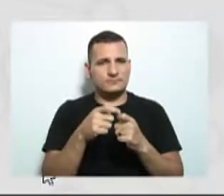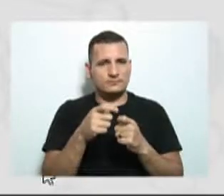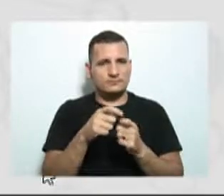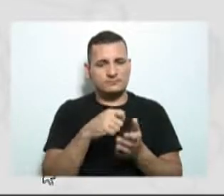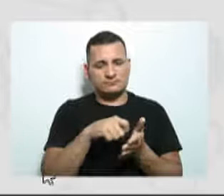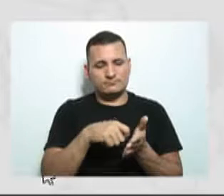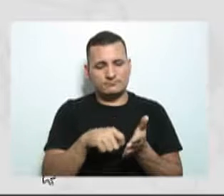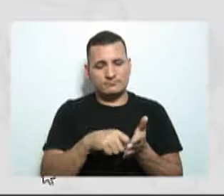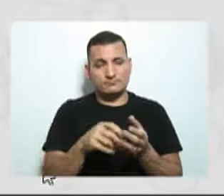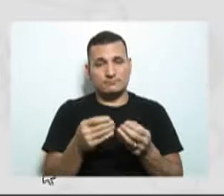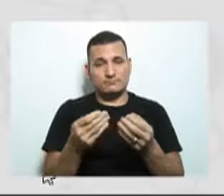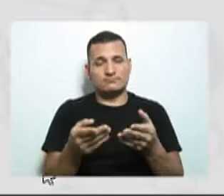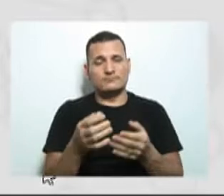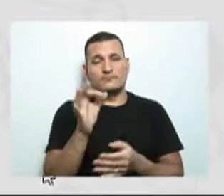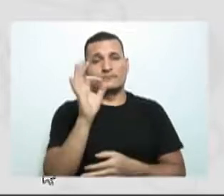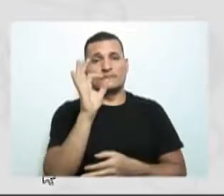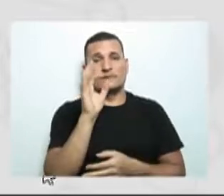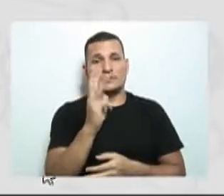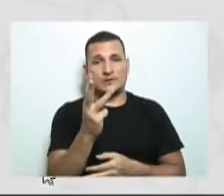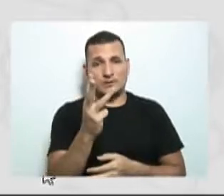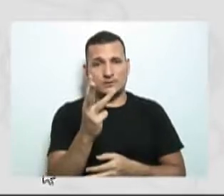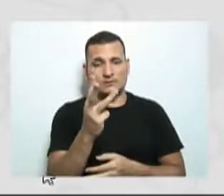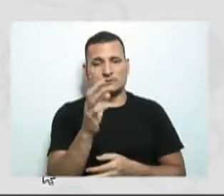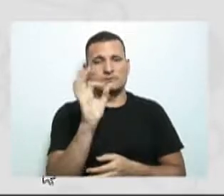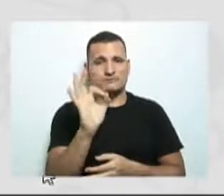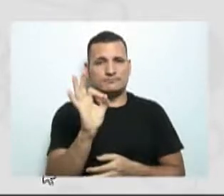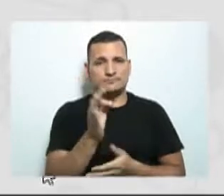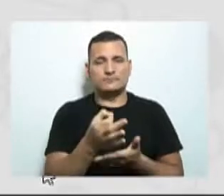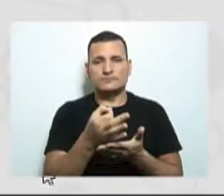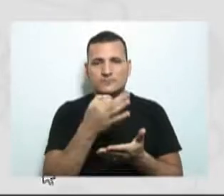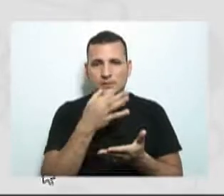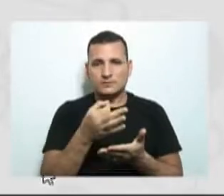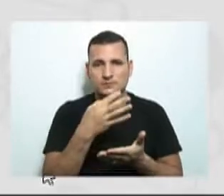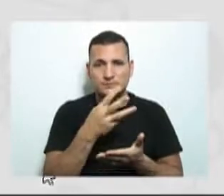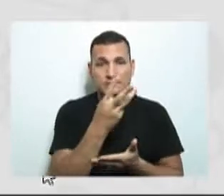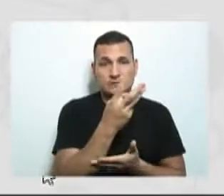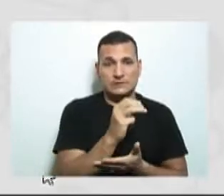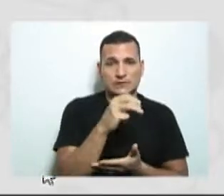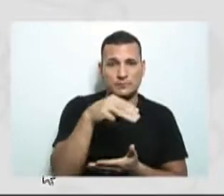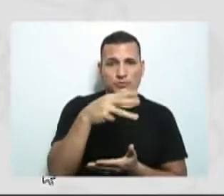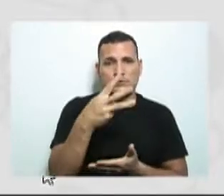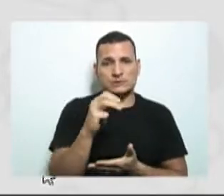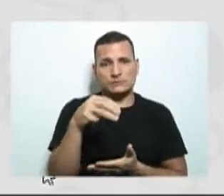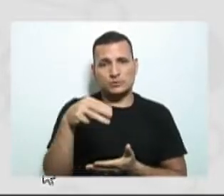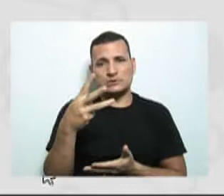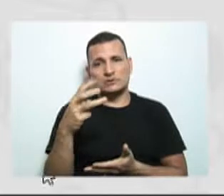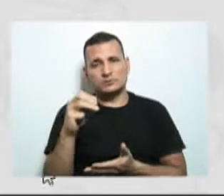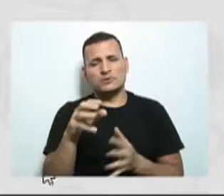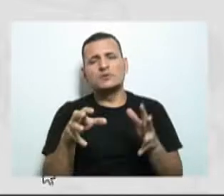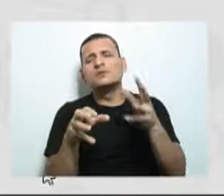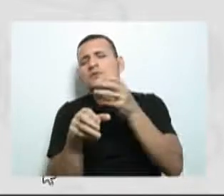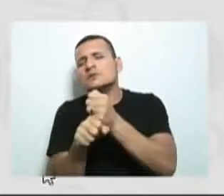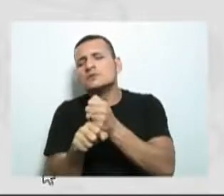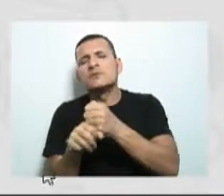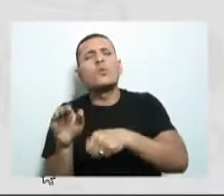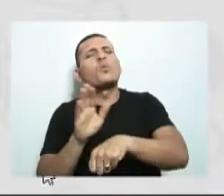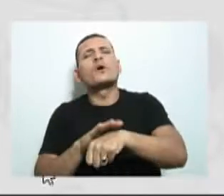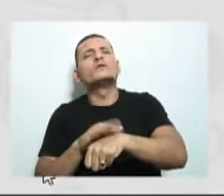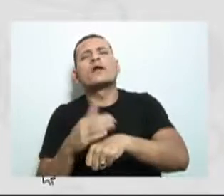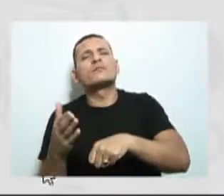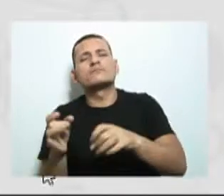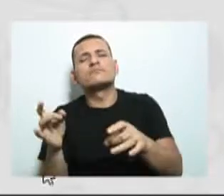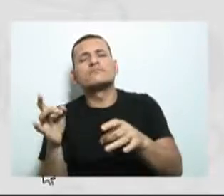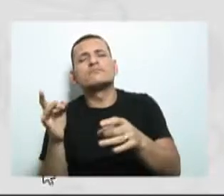para você tomar um a cada meia hora, em quanto tempo acabariam os comprimidos? Eu sei que tem gente que